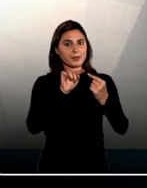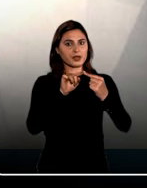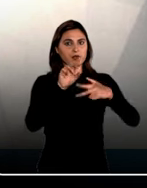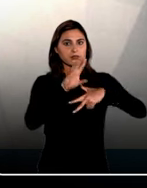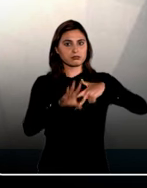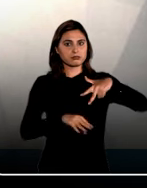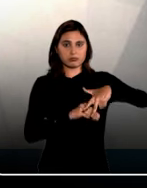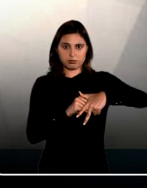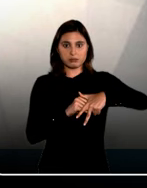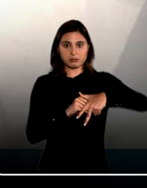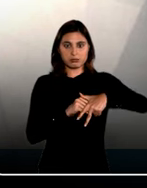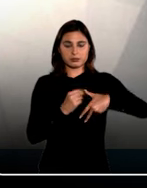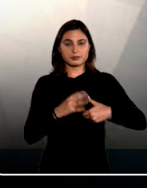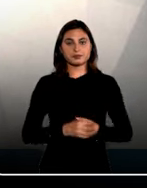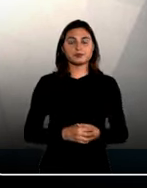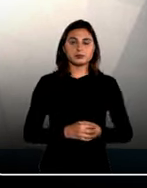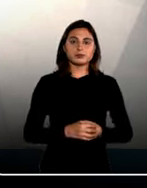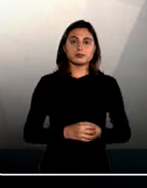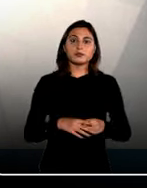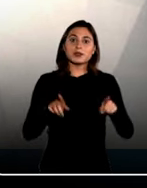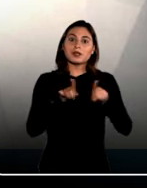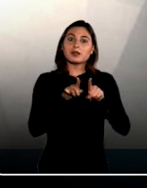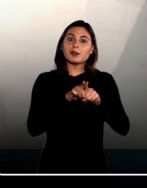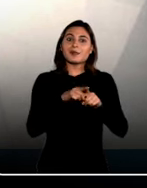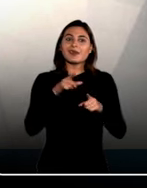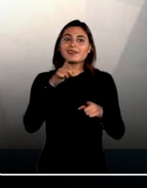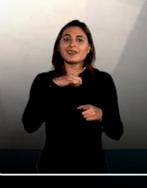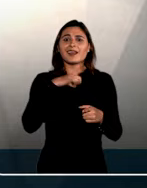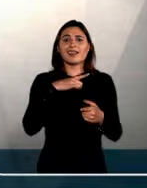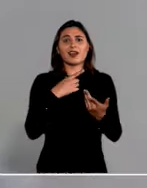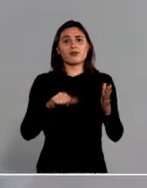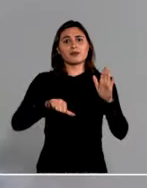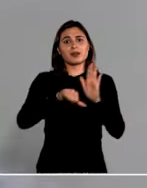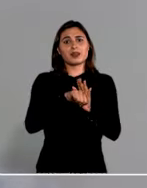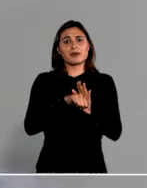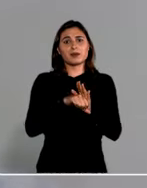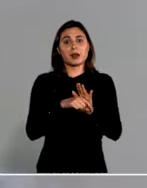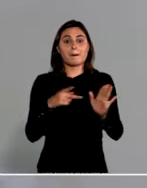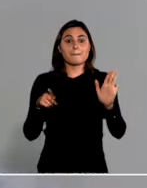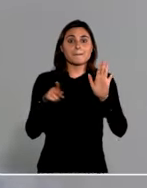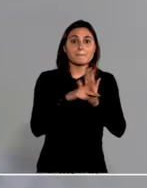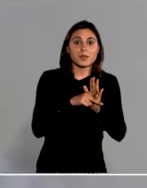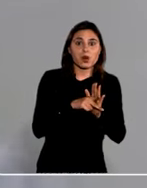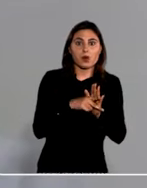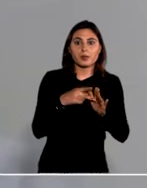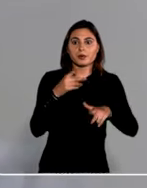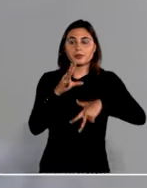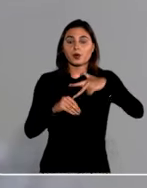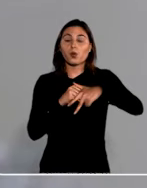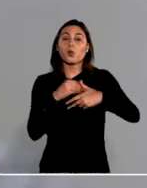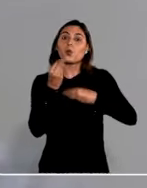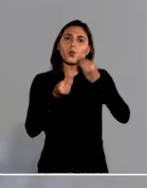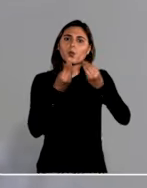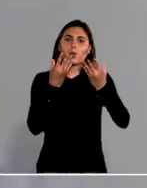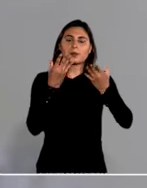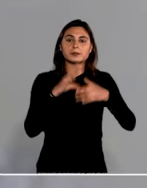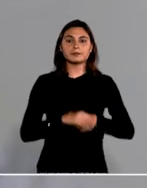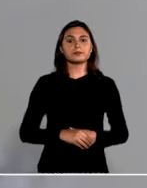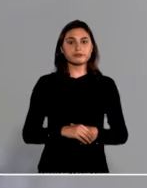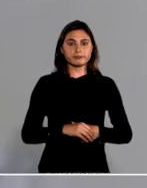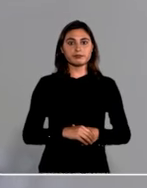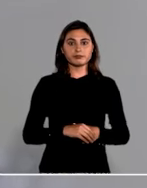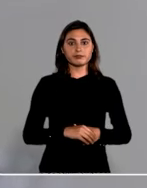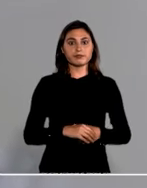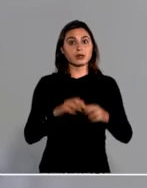princípio da insignificância e caracteriza o crime de descaminho o crime de descaminho ele engloba uma série de condutas